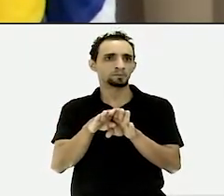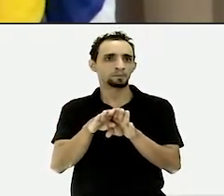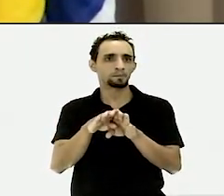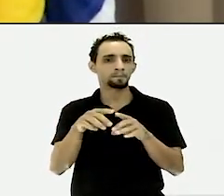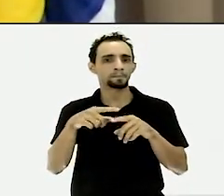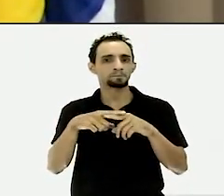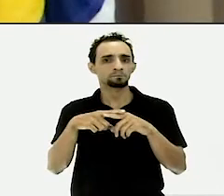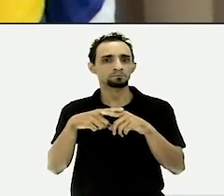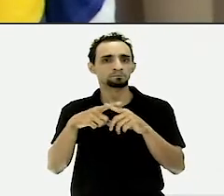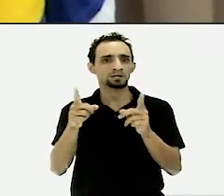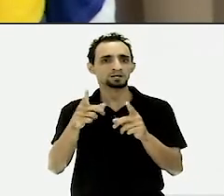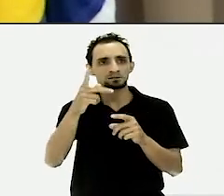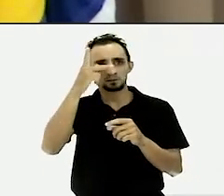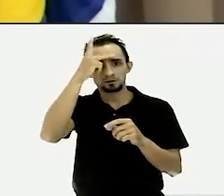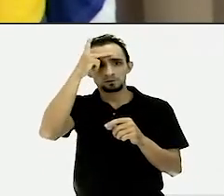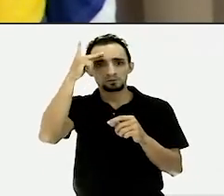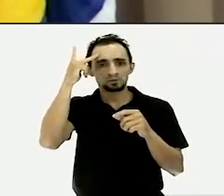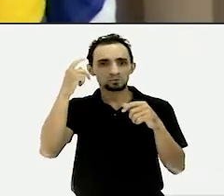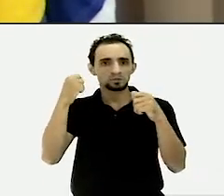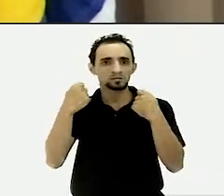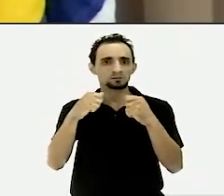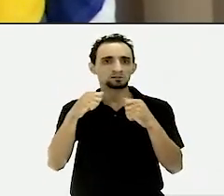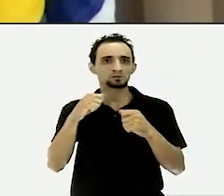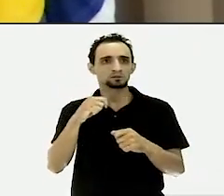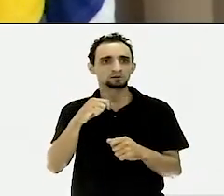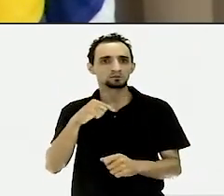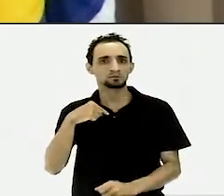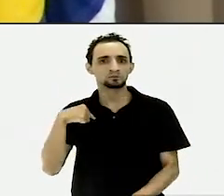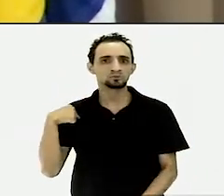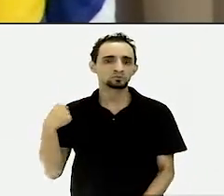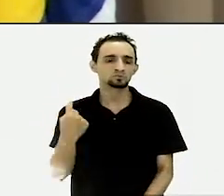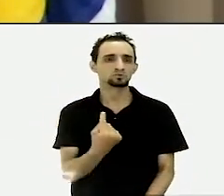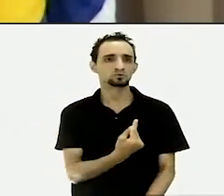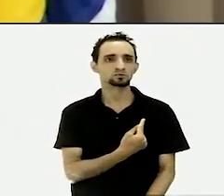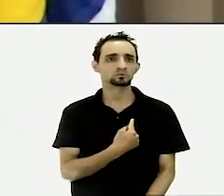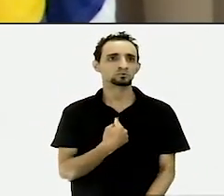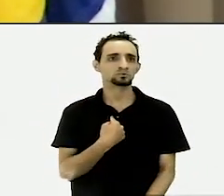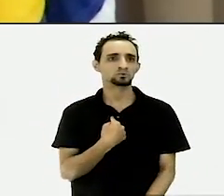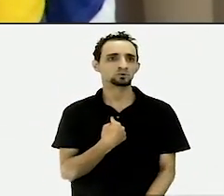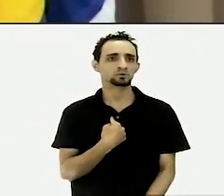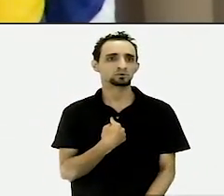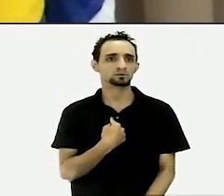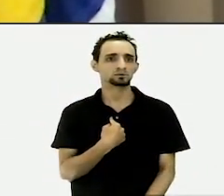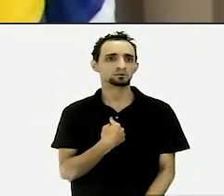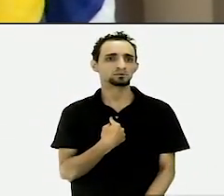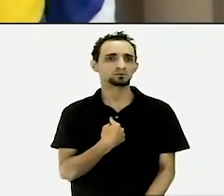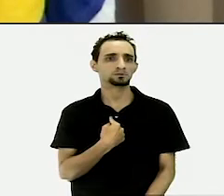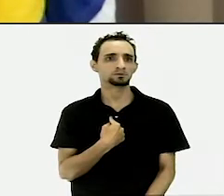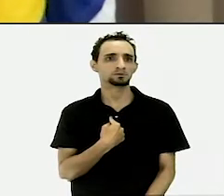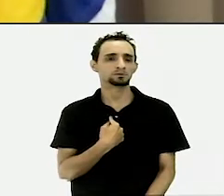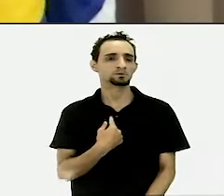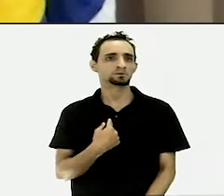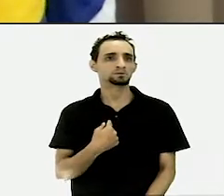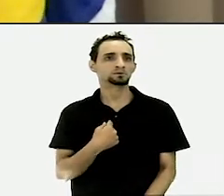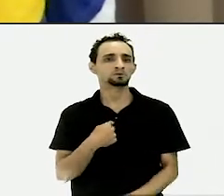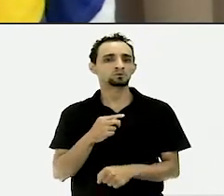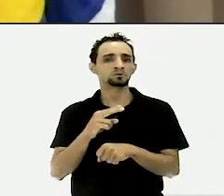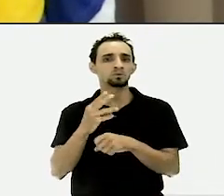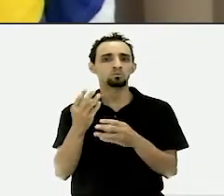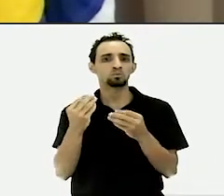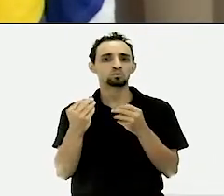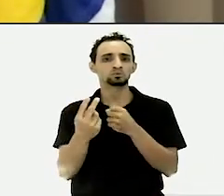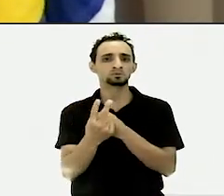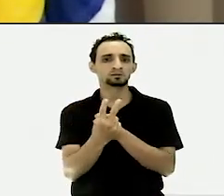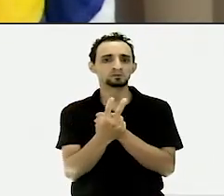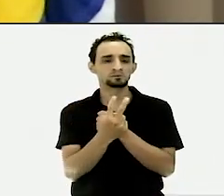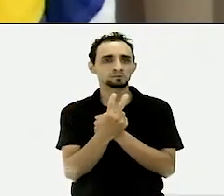Então, assim, para a gente identificar os sinais de alerta, existem os 4 Ds que a gente fala, né? Desesperança,